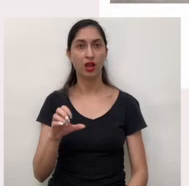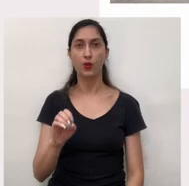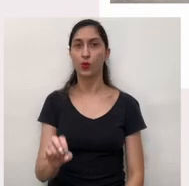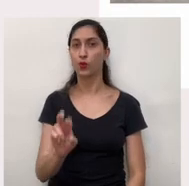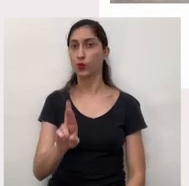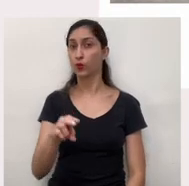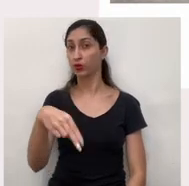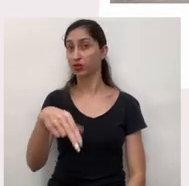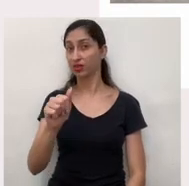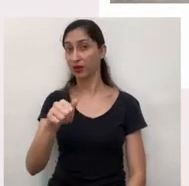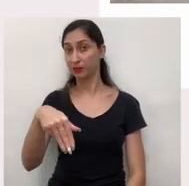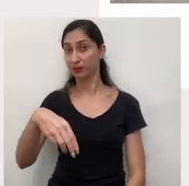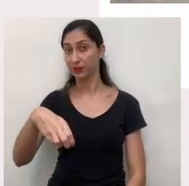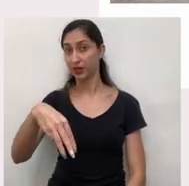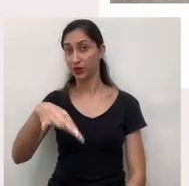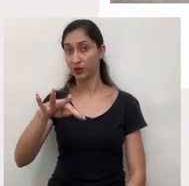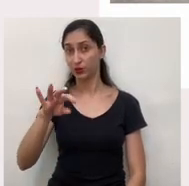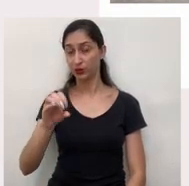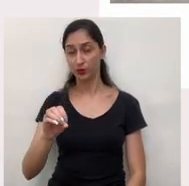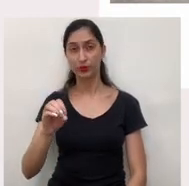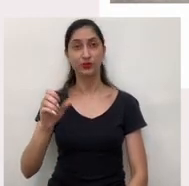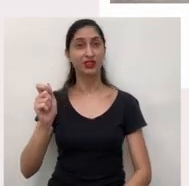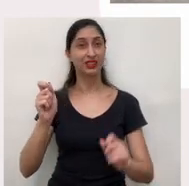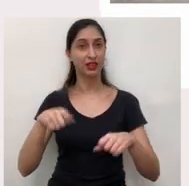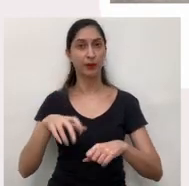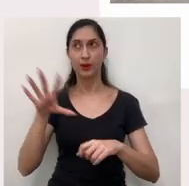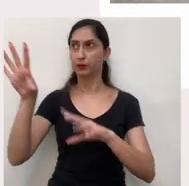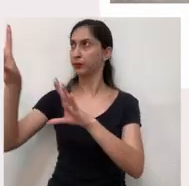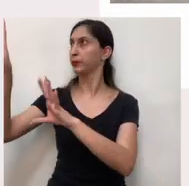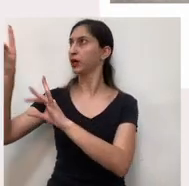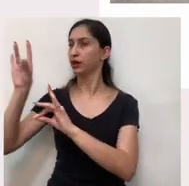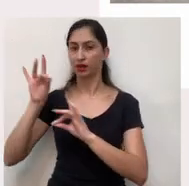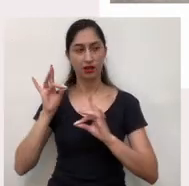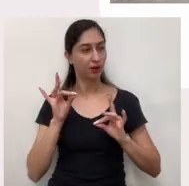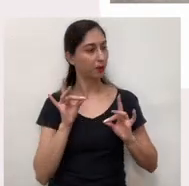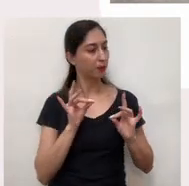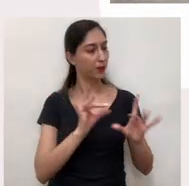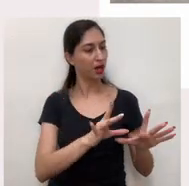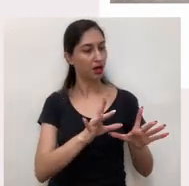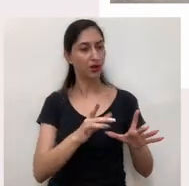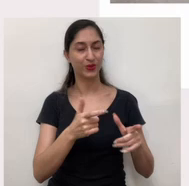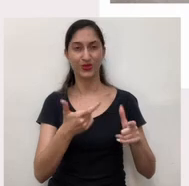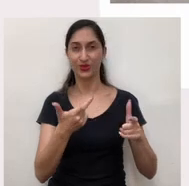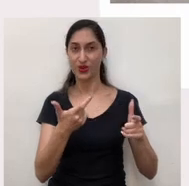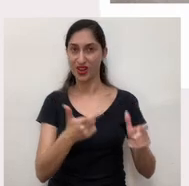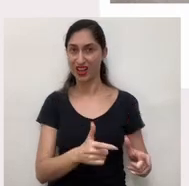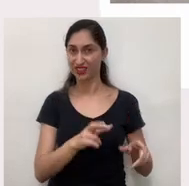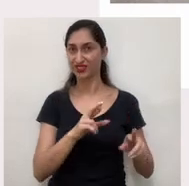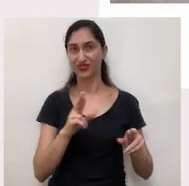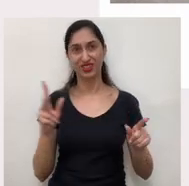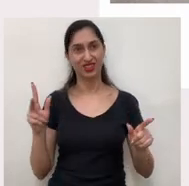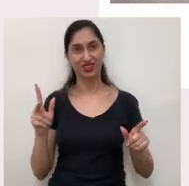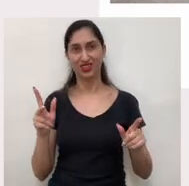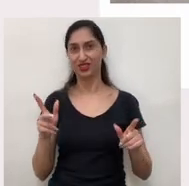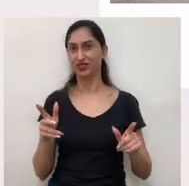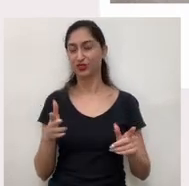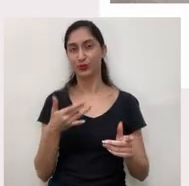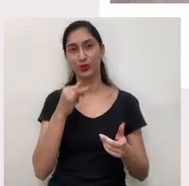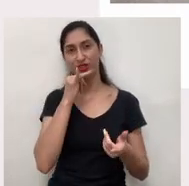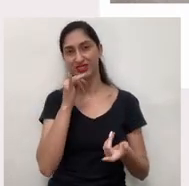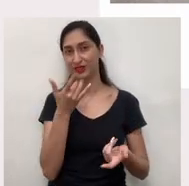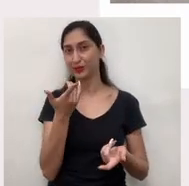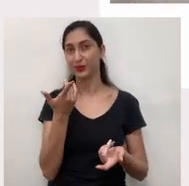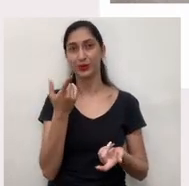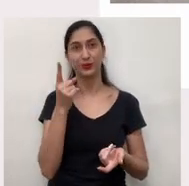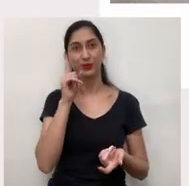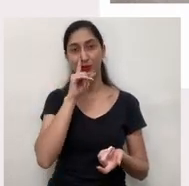ornamentos aplicáveis, vamos dizer assim, que você pode tirar da fachada e colocar em outro lugar, como uma padronagem que vai para a embalagem do biscoito, uma vinheta que